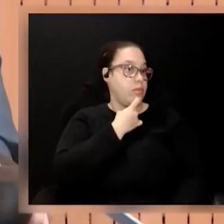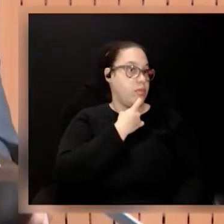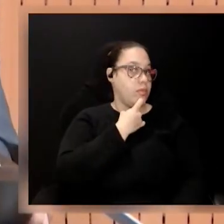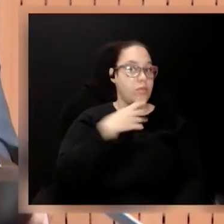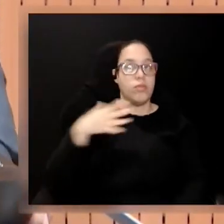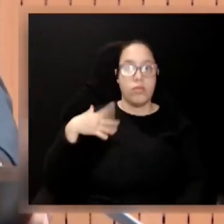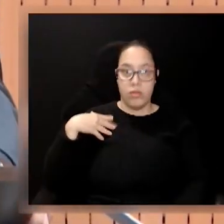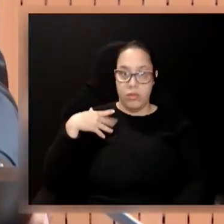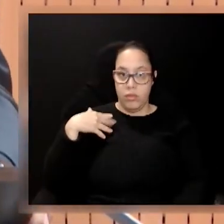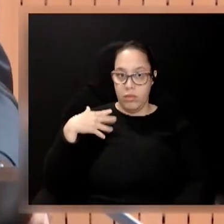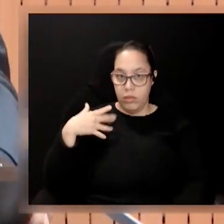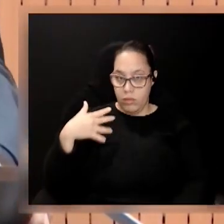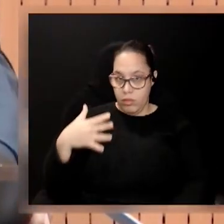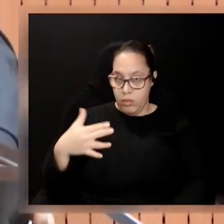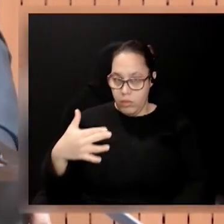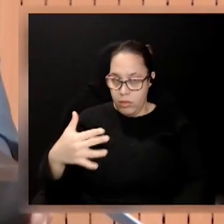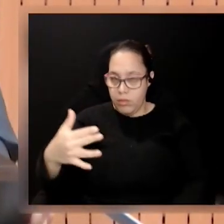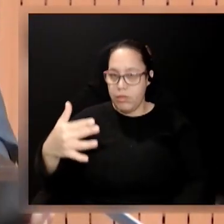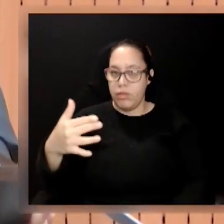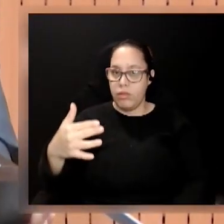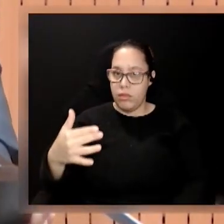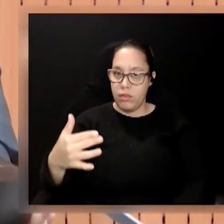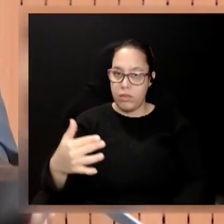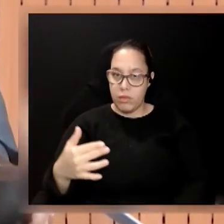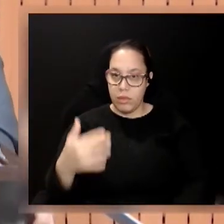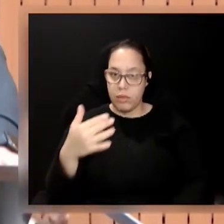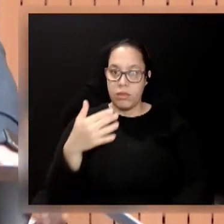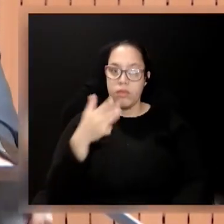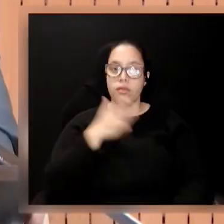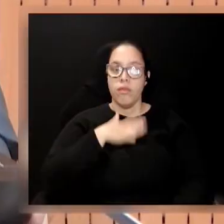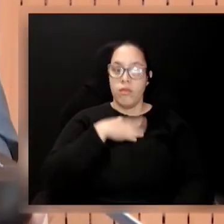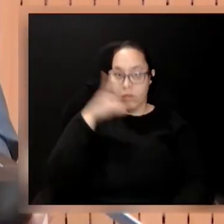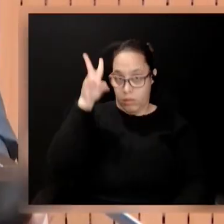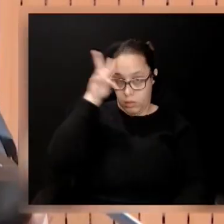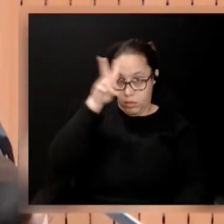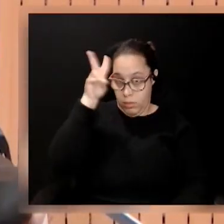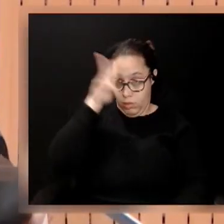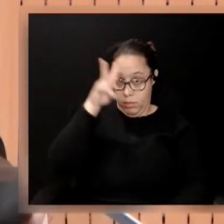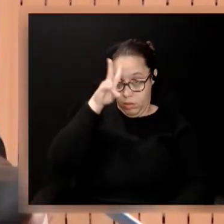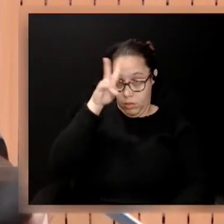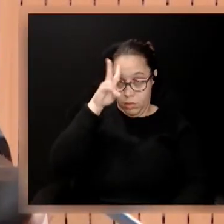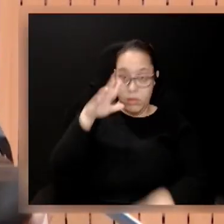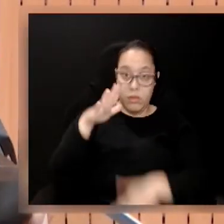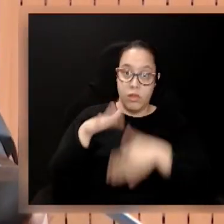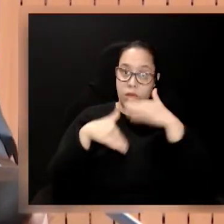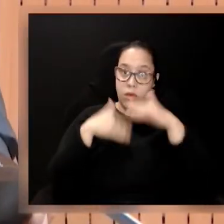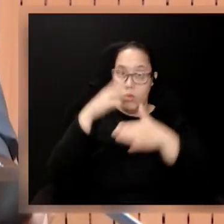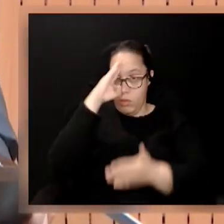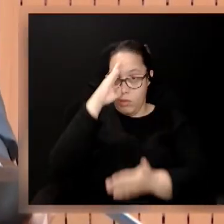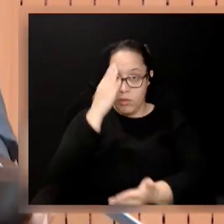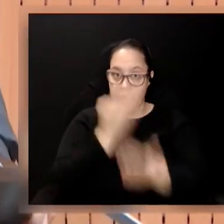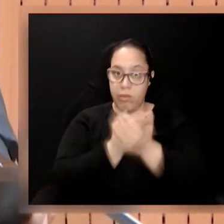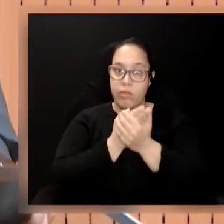minha jornada, de toda essa trajetória, eu desenvolvi uma convicção que considero fundamental.